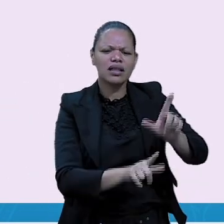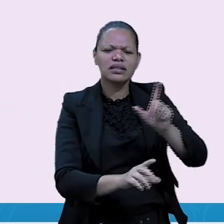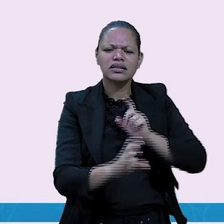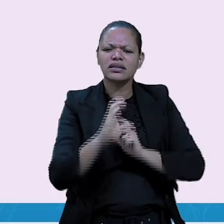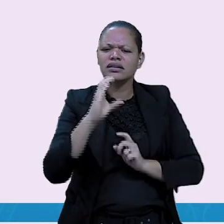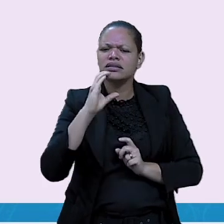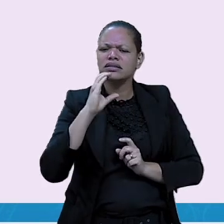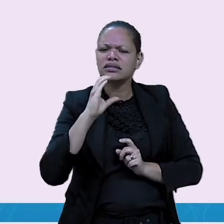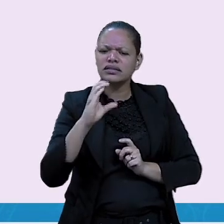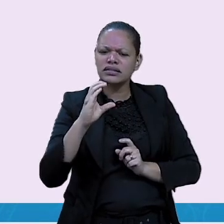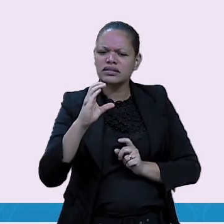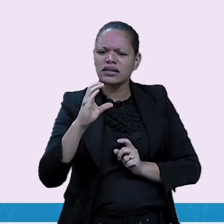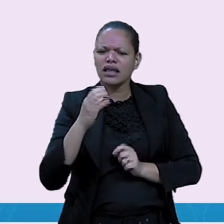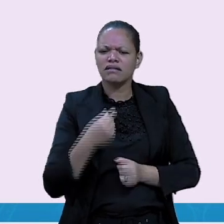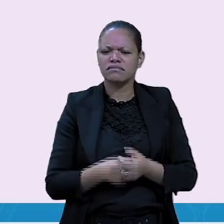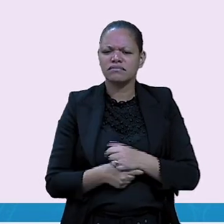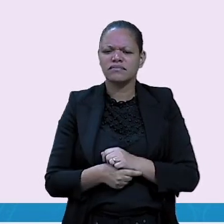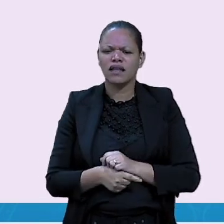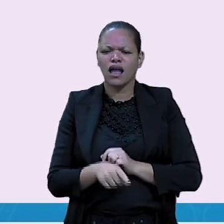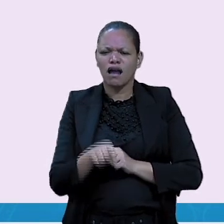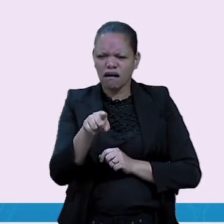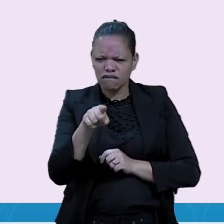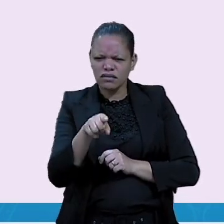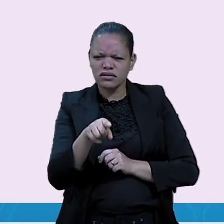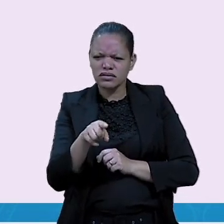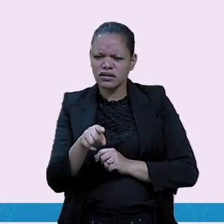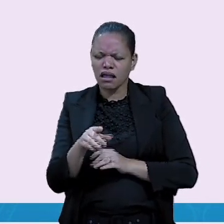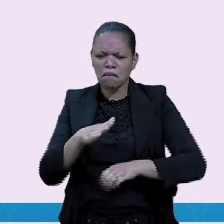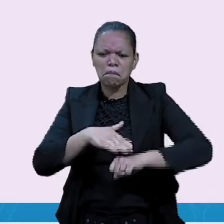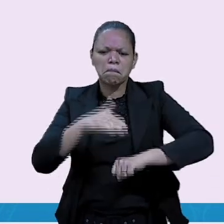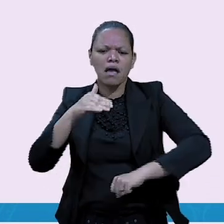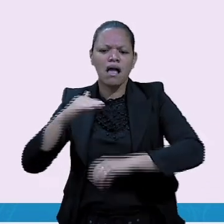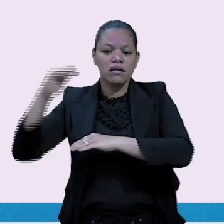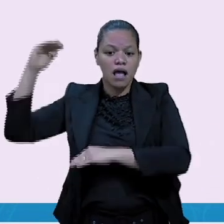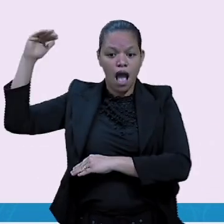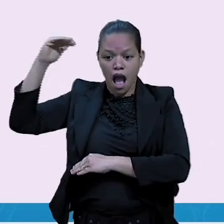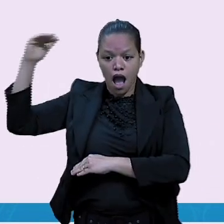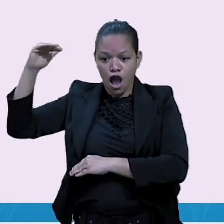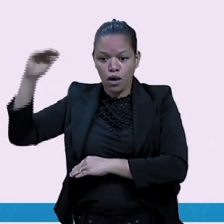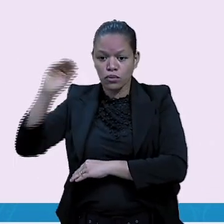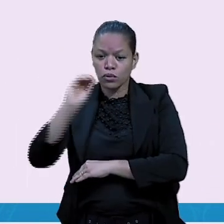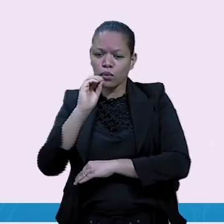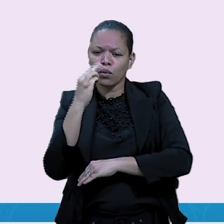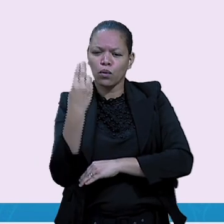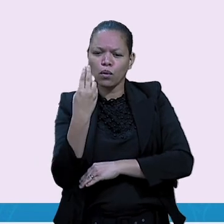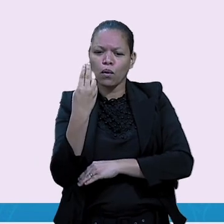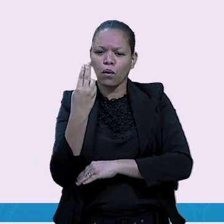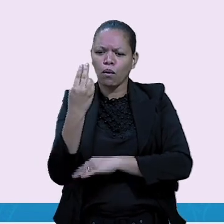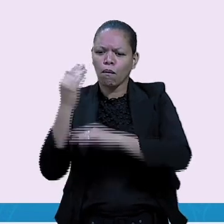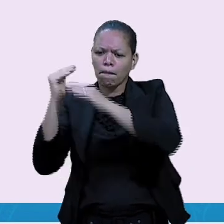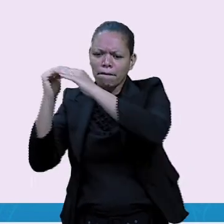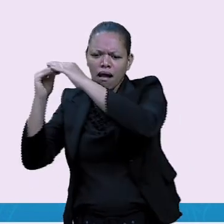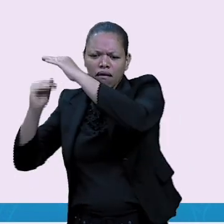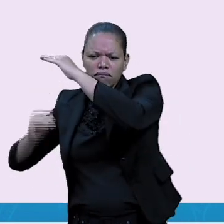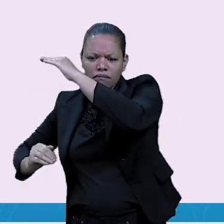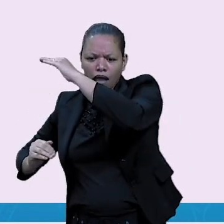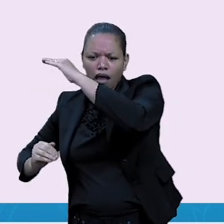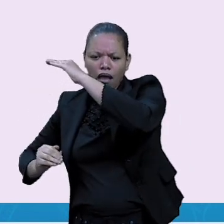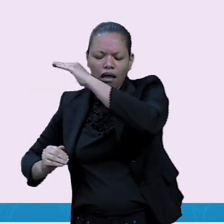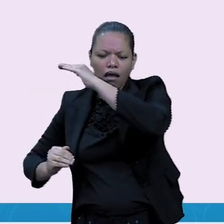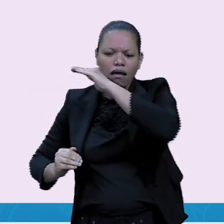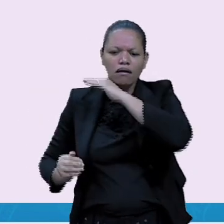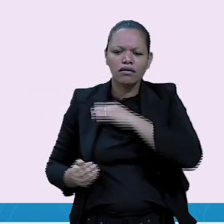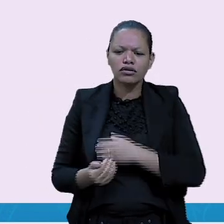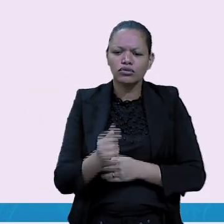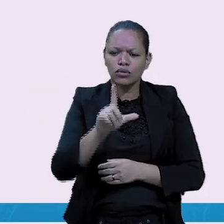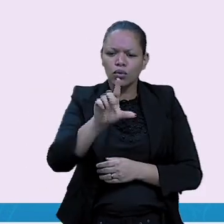Lucas? Você em casa, já sabe a sua altura? Quantos centímetros você tem? A mamãe já mediu? Se você